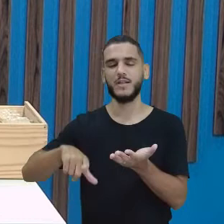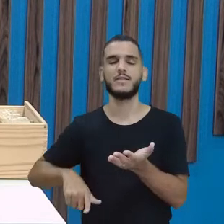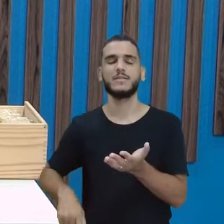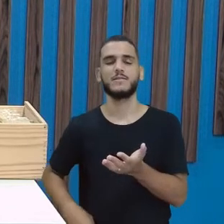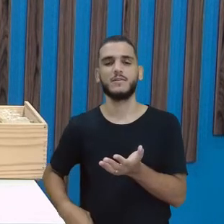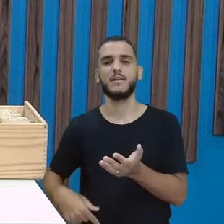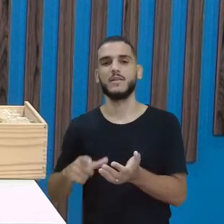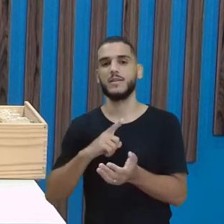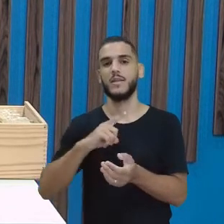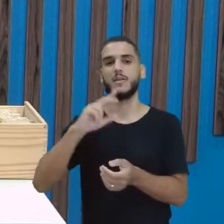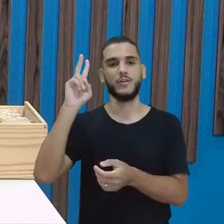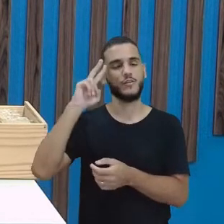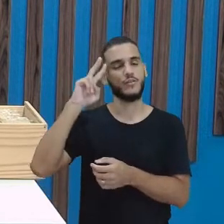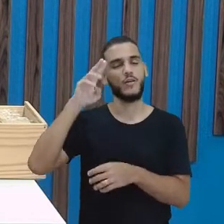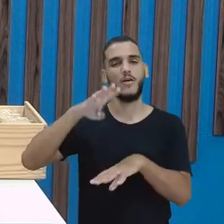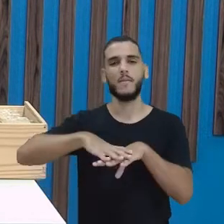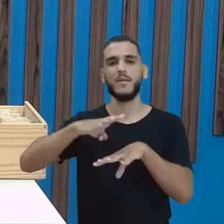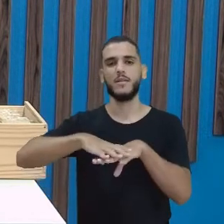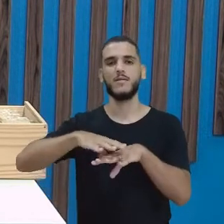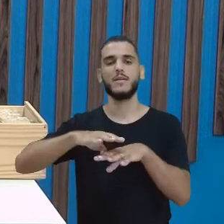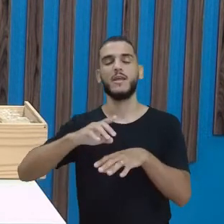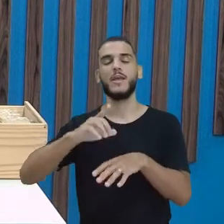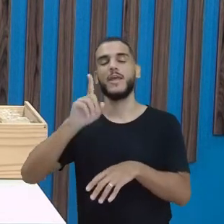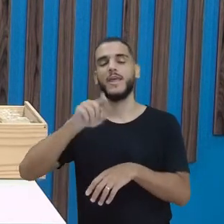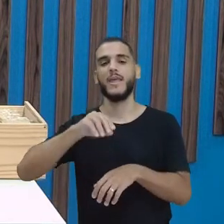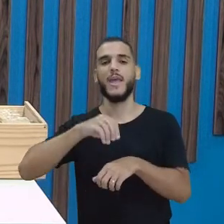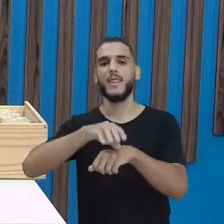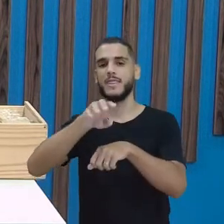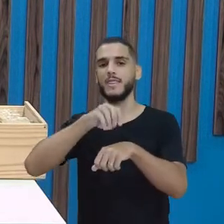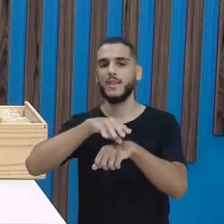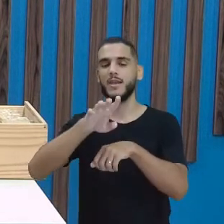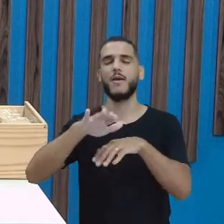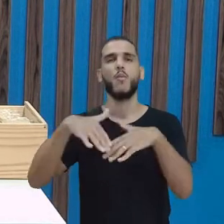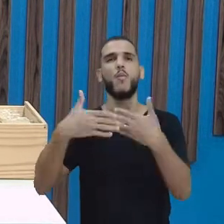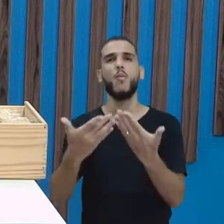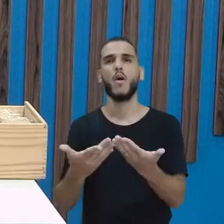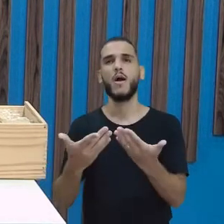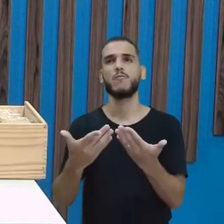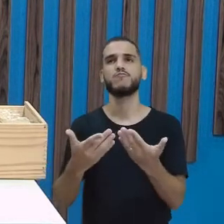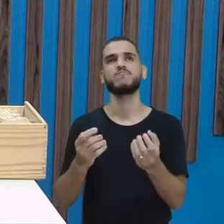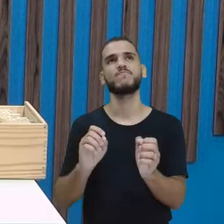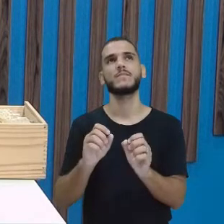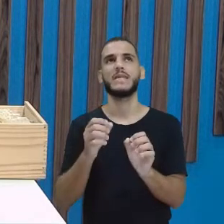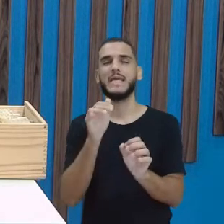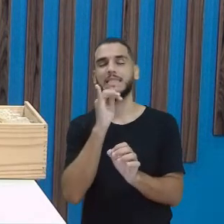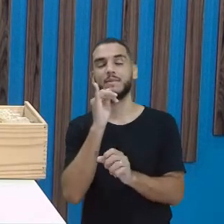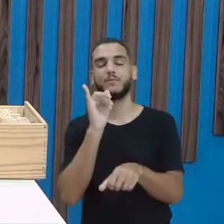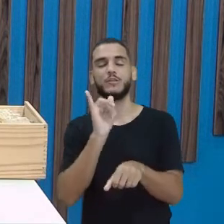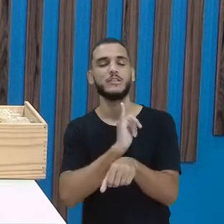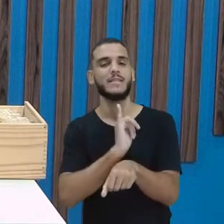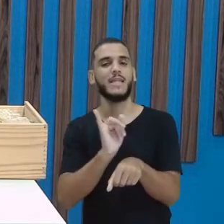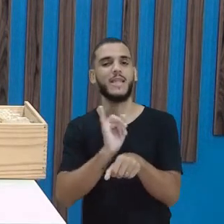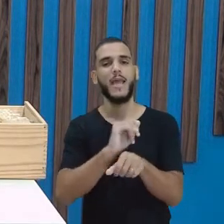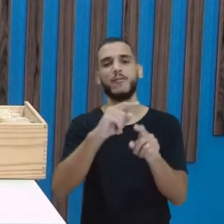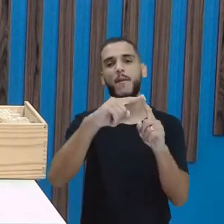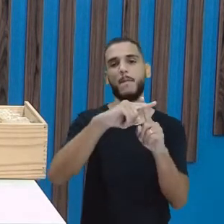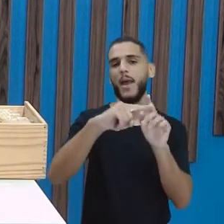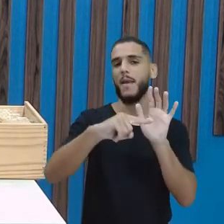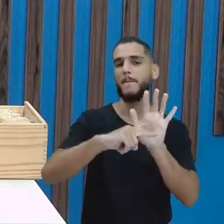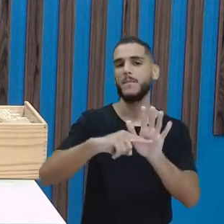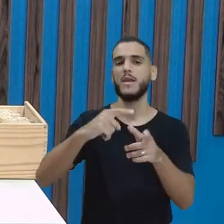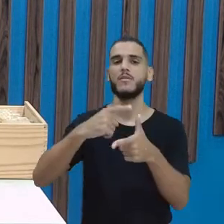matemáticas para vocês, que nos dão dicas de qual operação vou usar ali. Então, quando eu falo diferença, eu falo